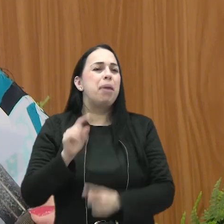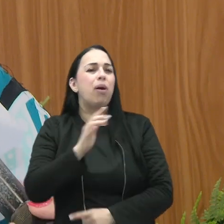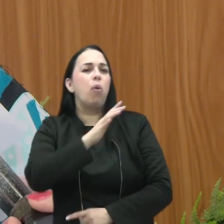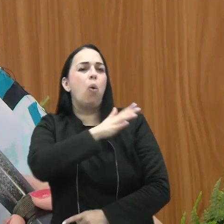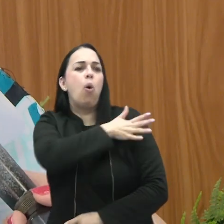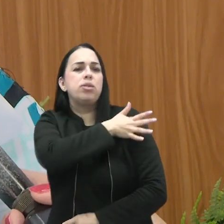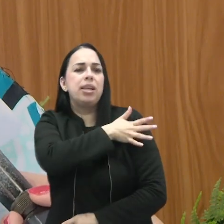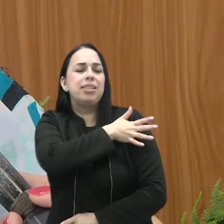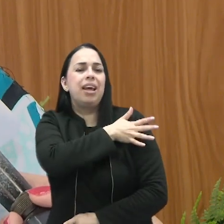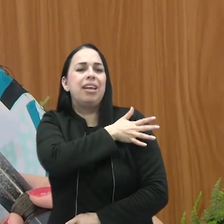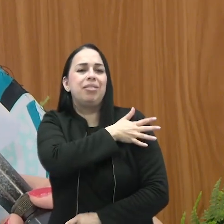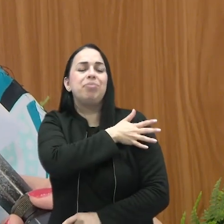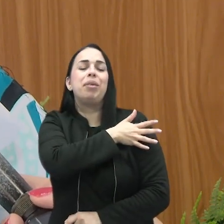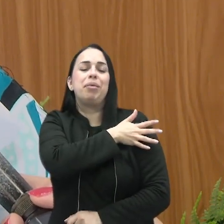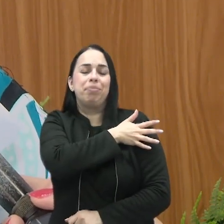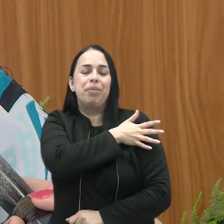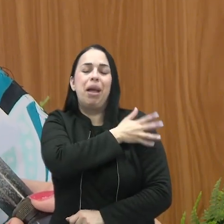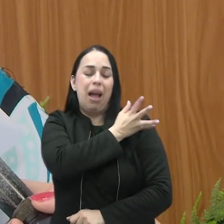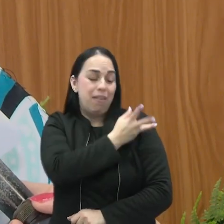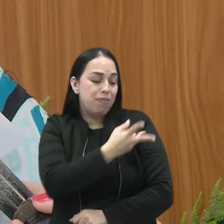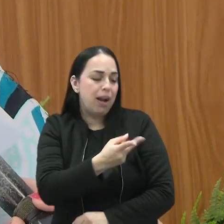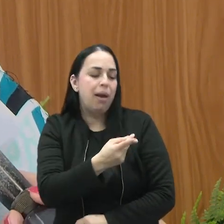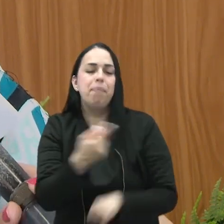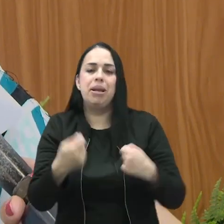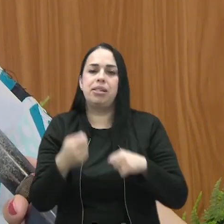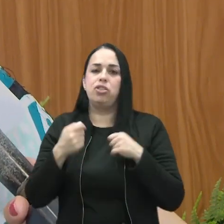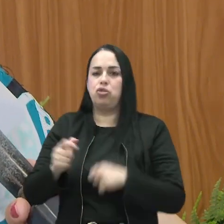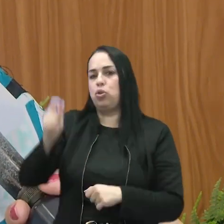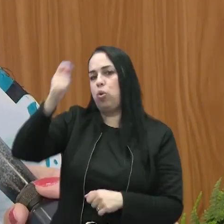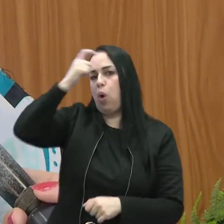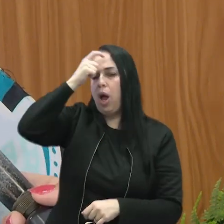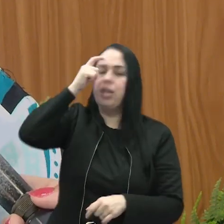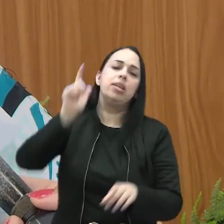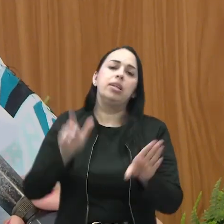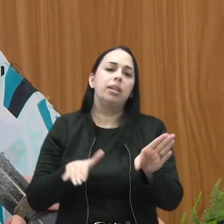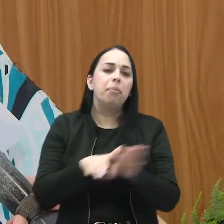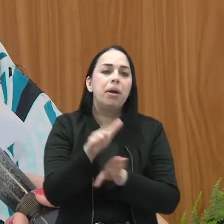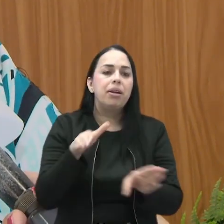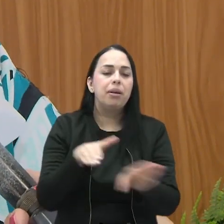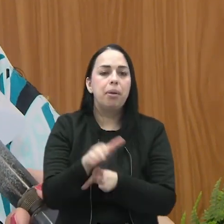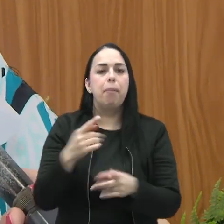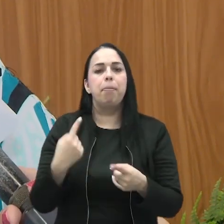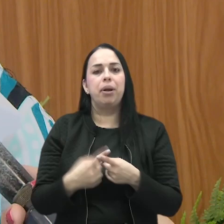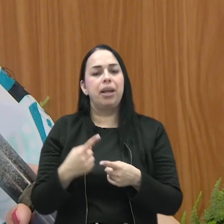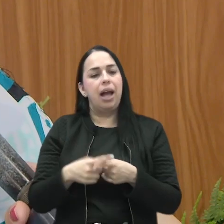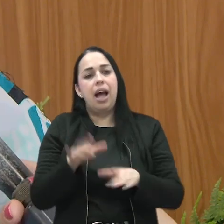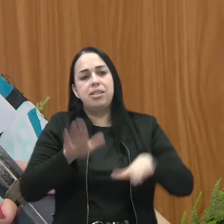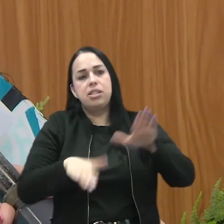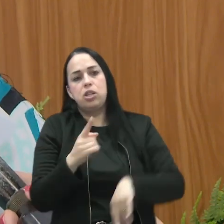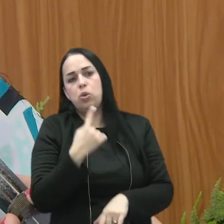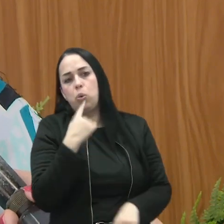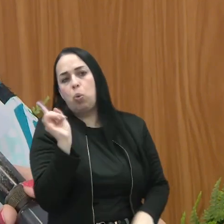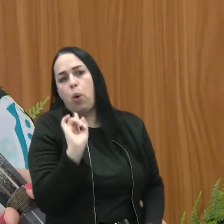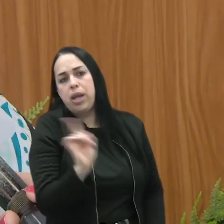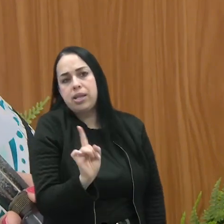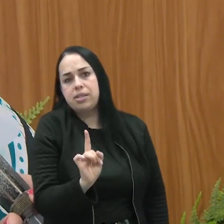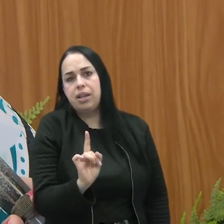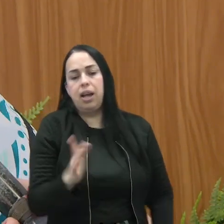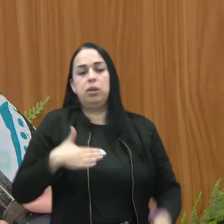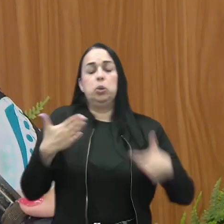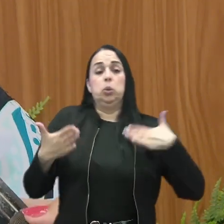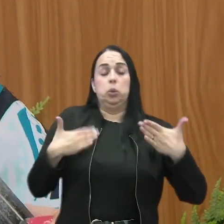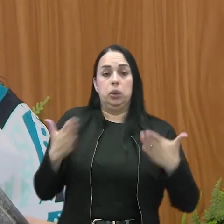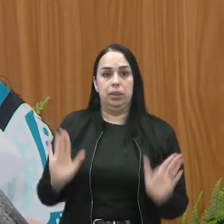preconceito com conscientização e com orientando, né? Porque aquilo que você